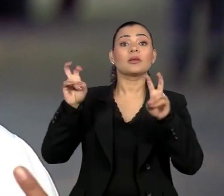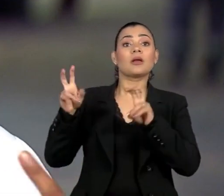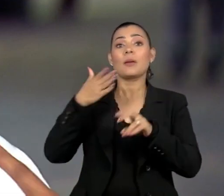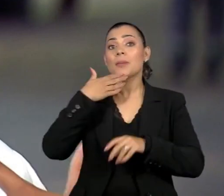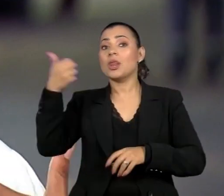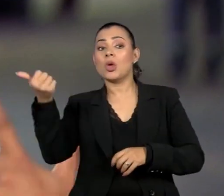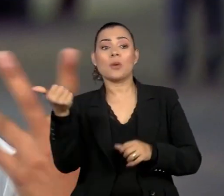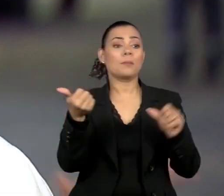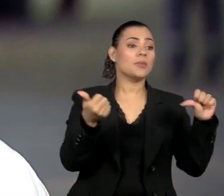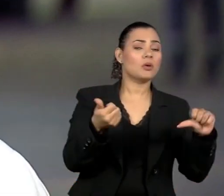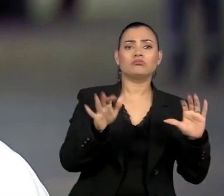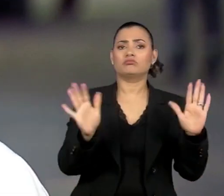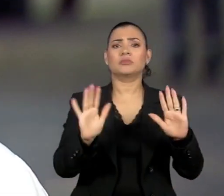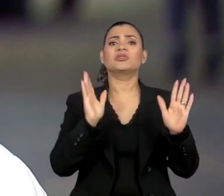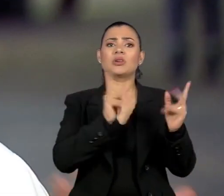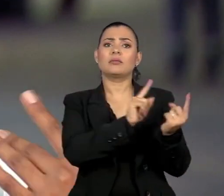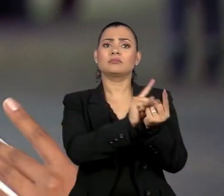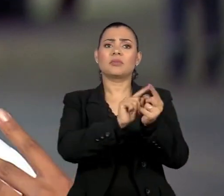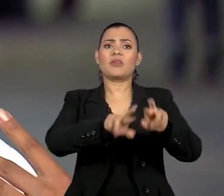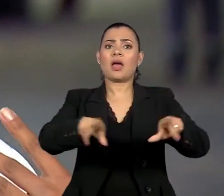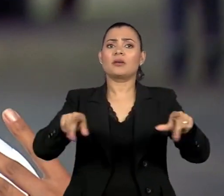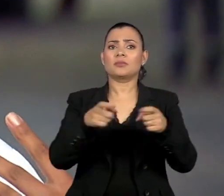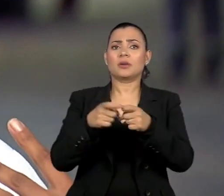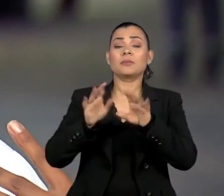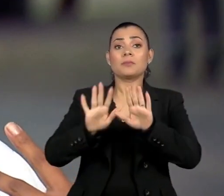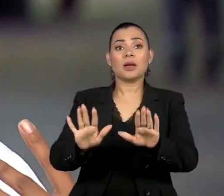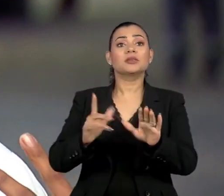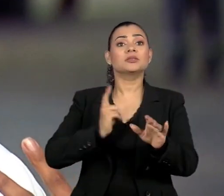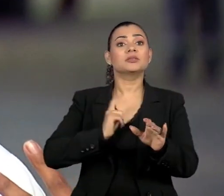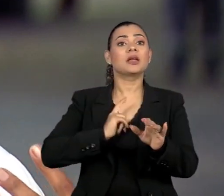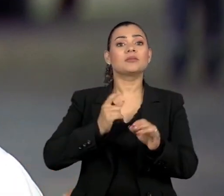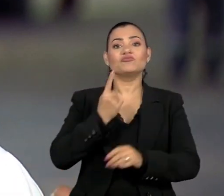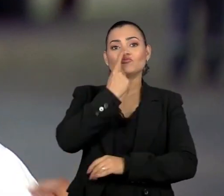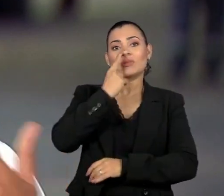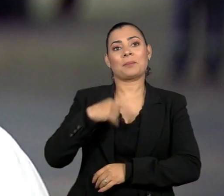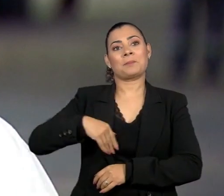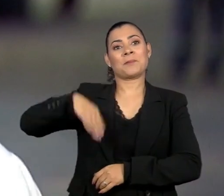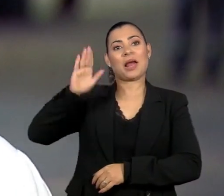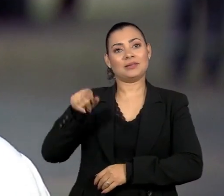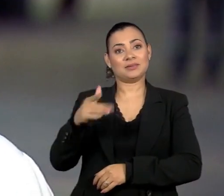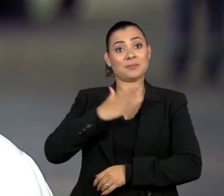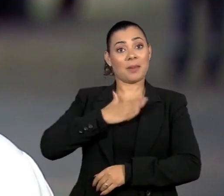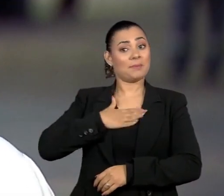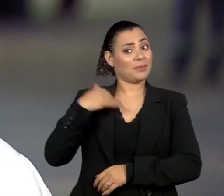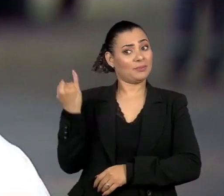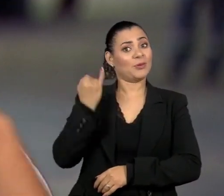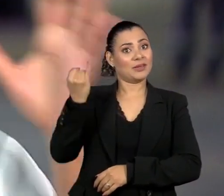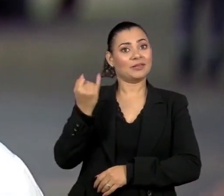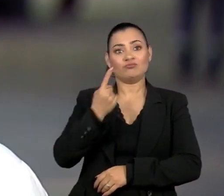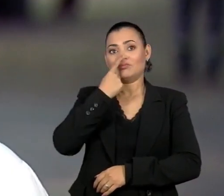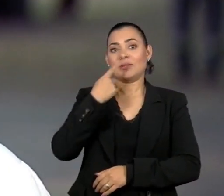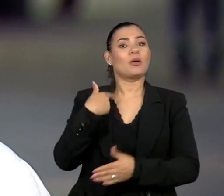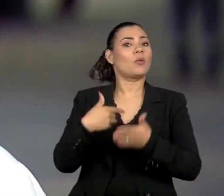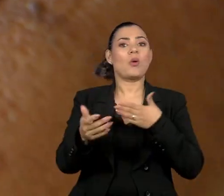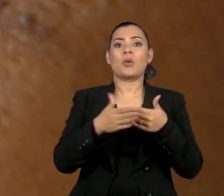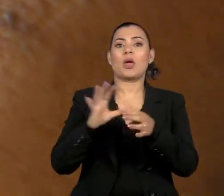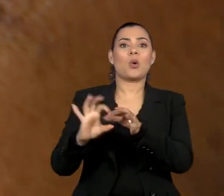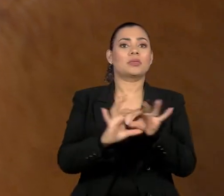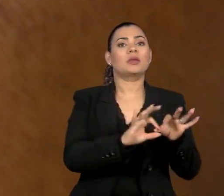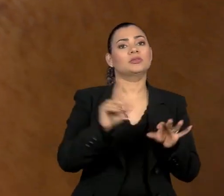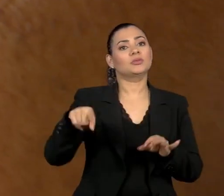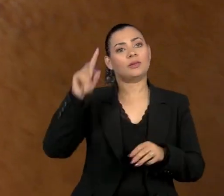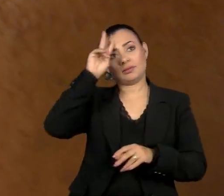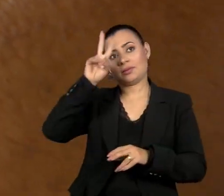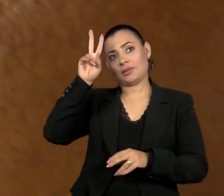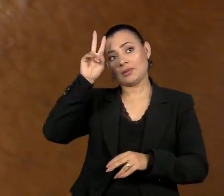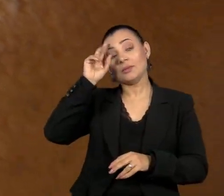ou pior. Eu já fui atendido por muitos médicos, mas rola uma identificação que para mim é muito importante em qualquer contexto. Historicamente,